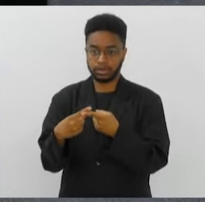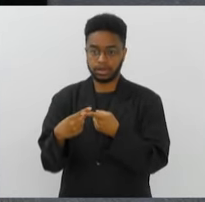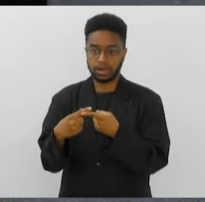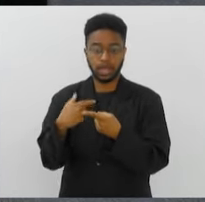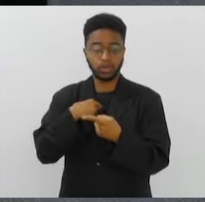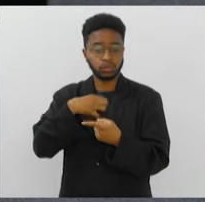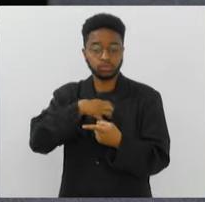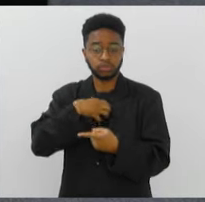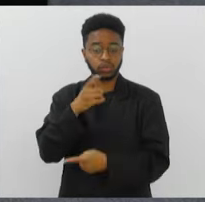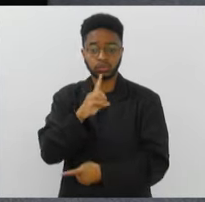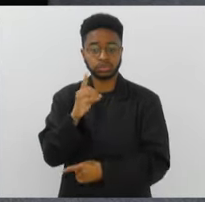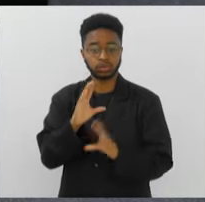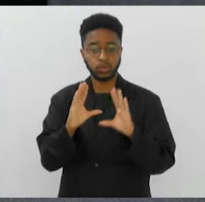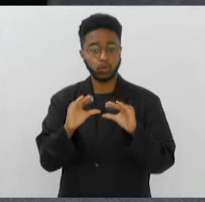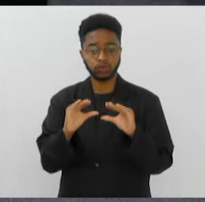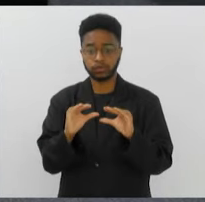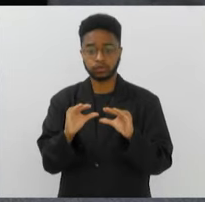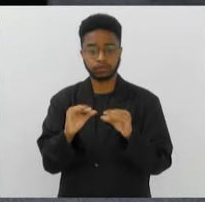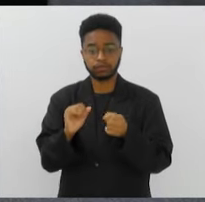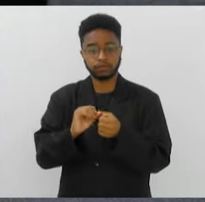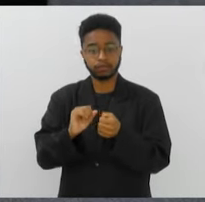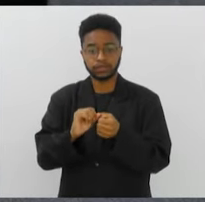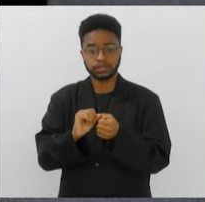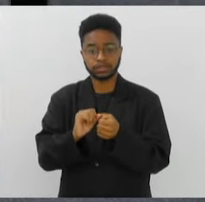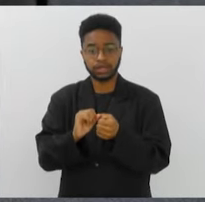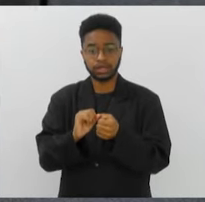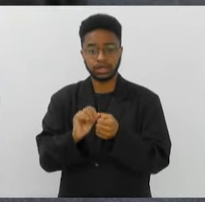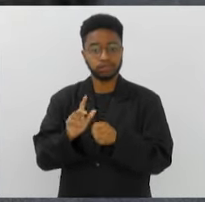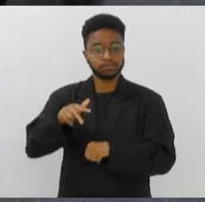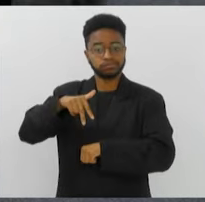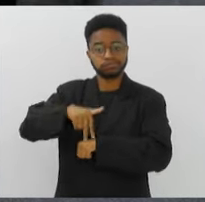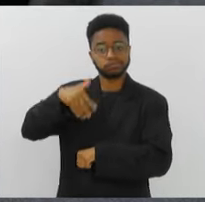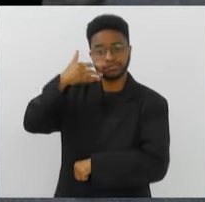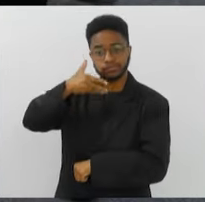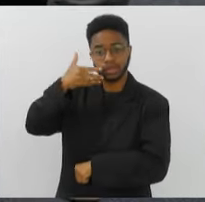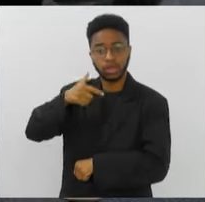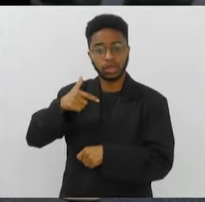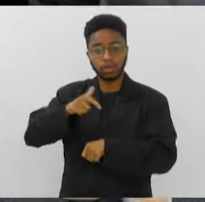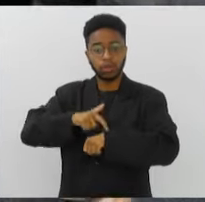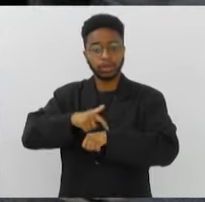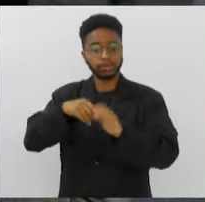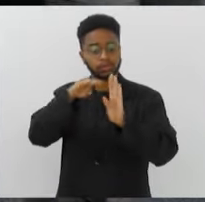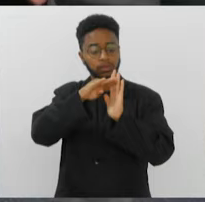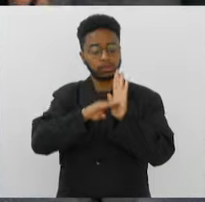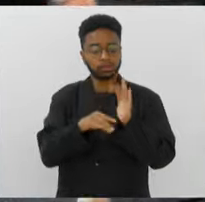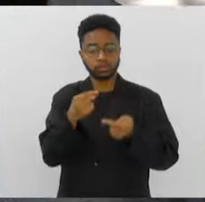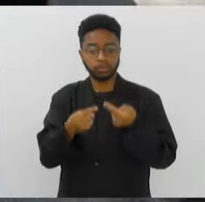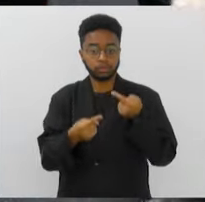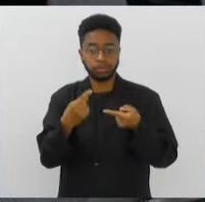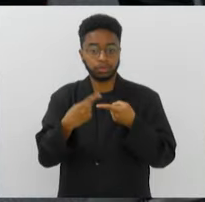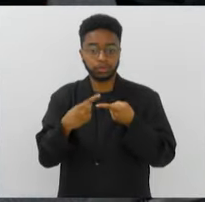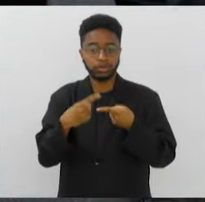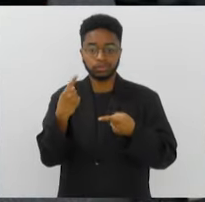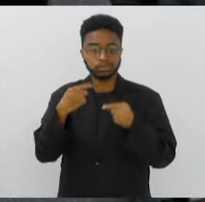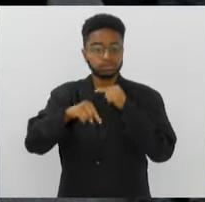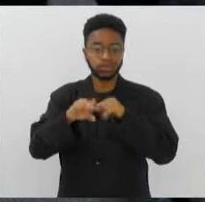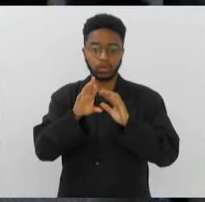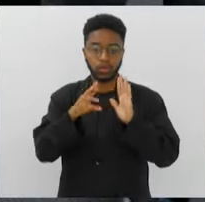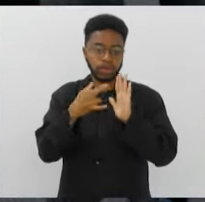sinto à vontade de fazer essa intervenção dessas na ordem do dia, porque não é regimental.